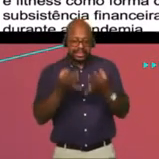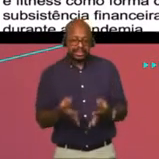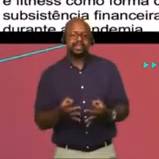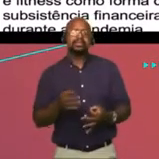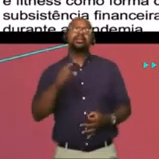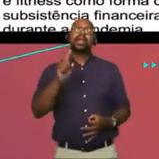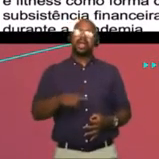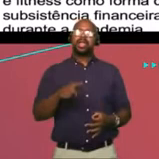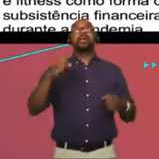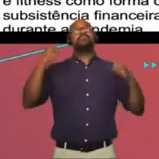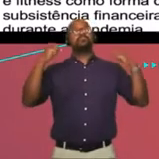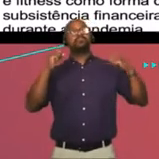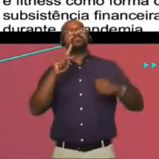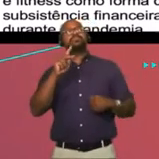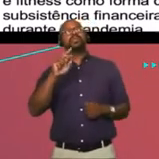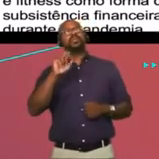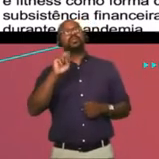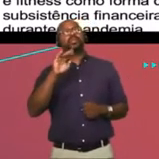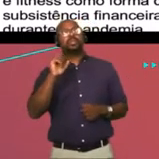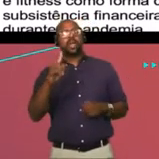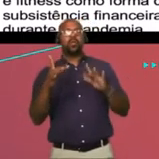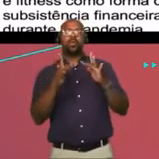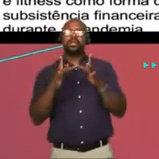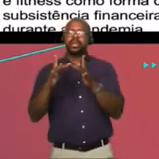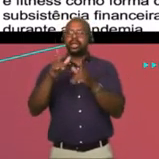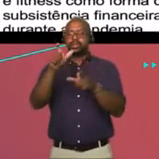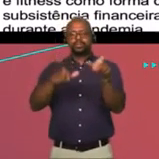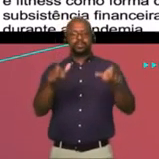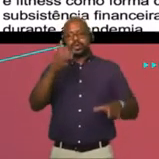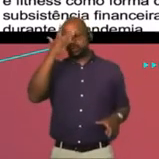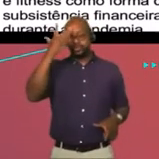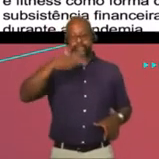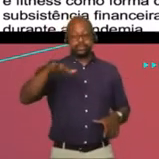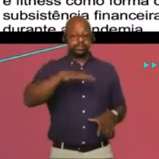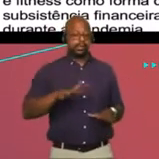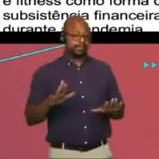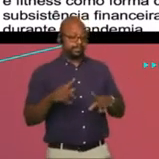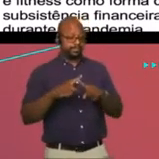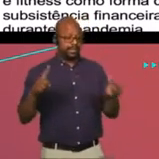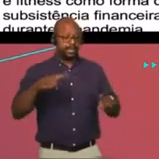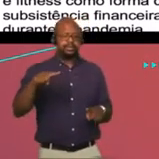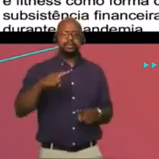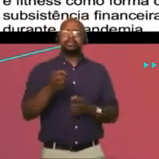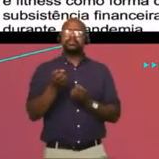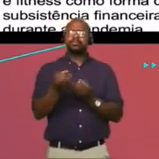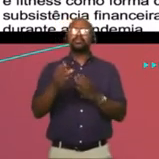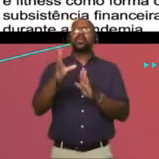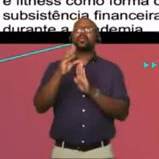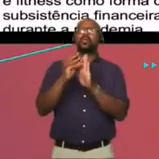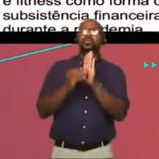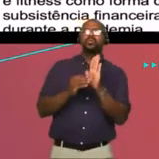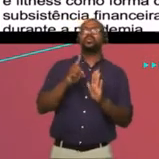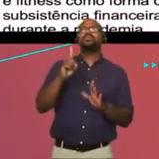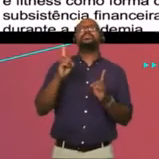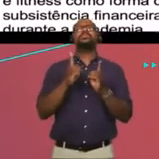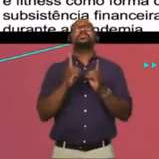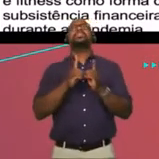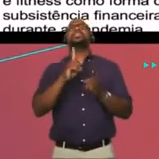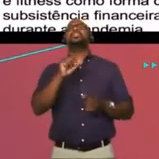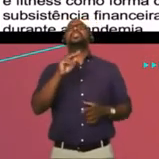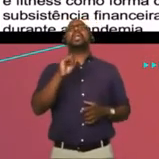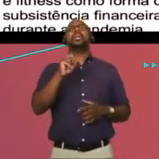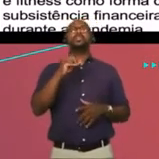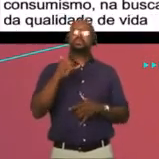aí que entra o Personal entra pessoa o contato pessoal com as pessoas não mas a produção de conteúdo didático é alguma coisa